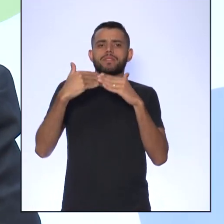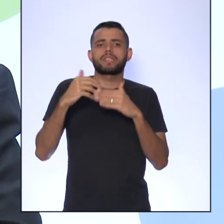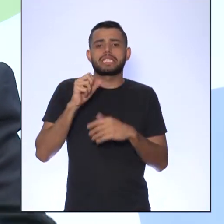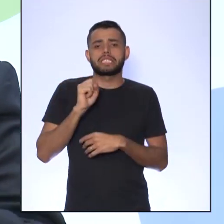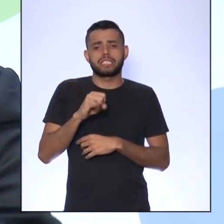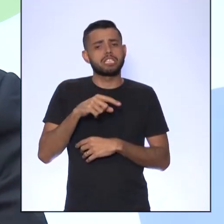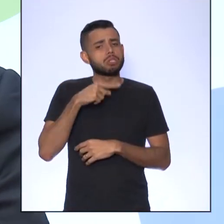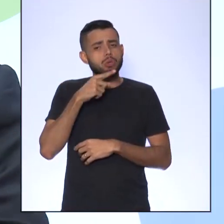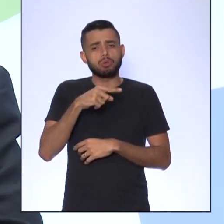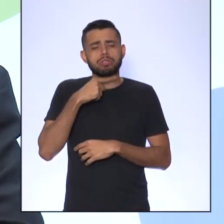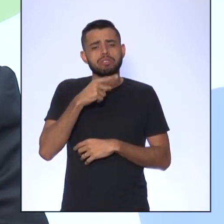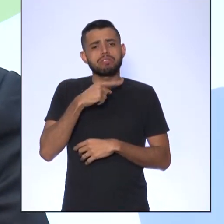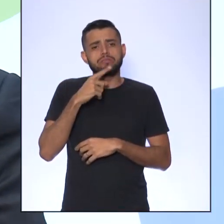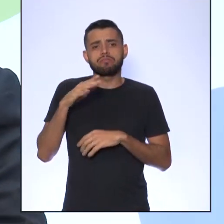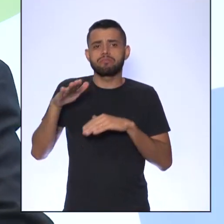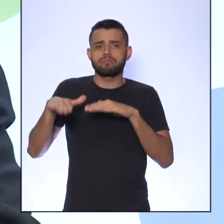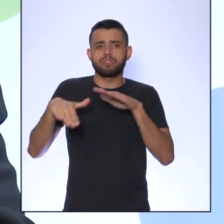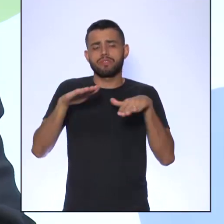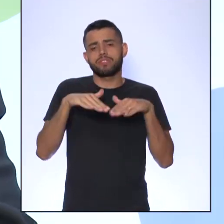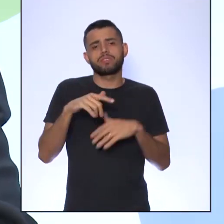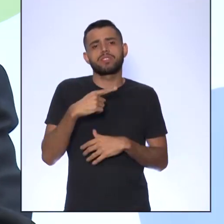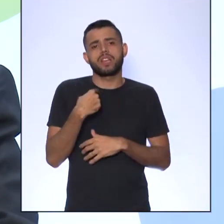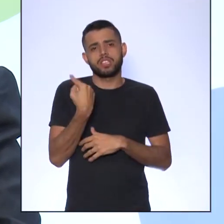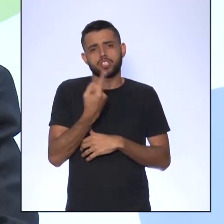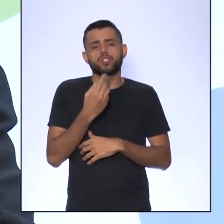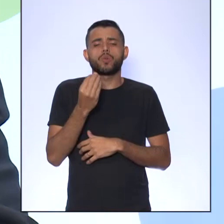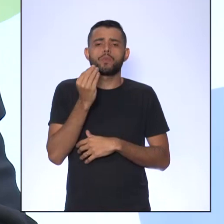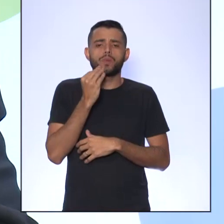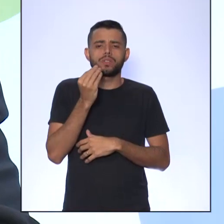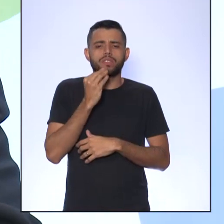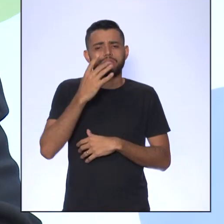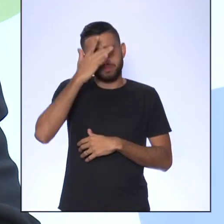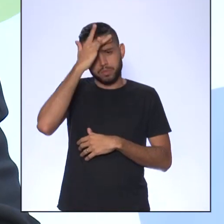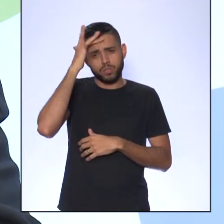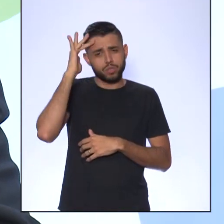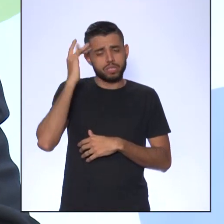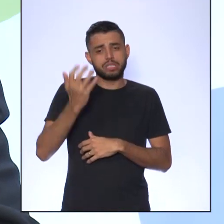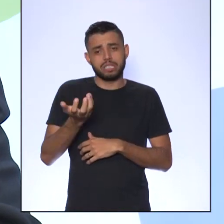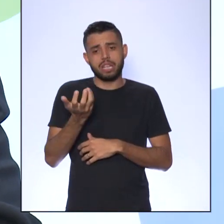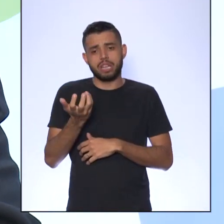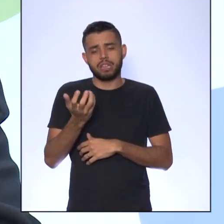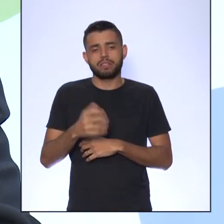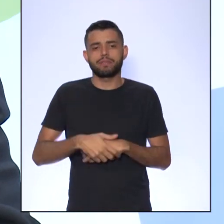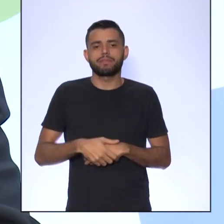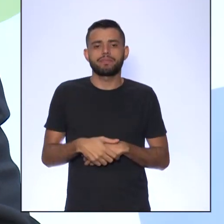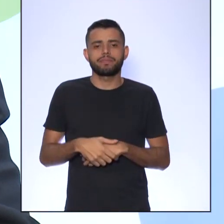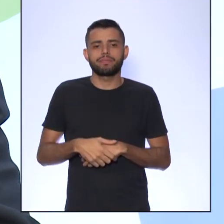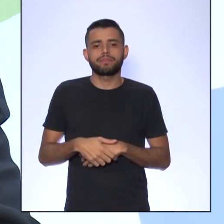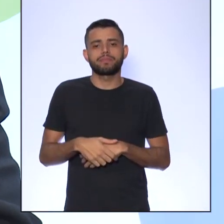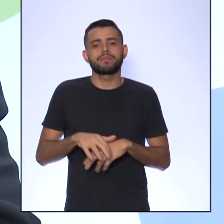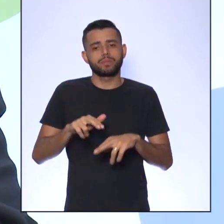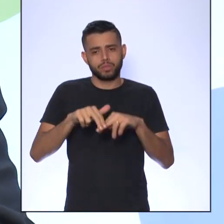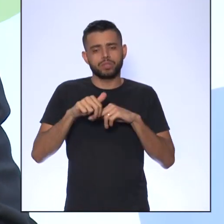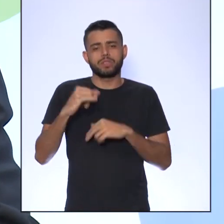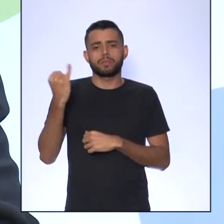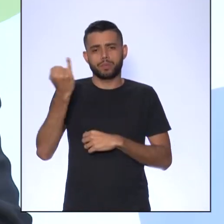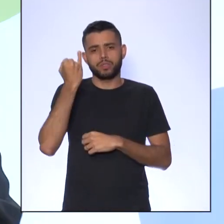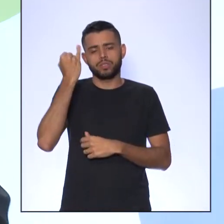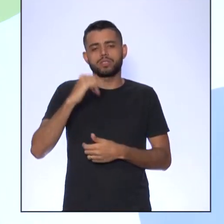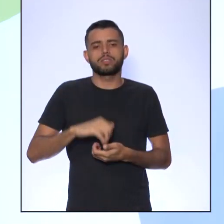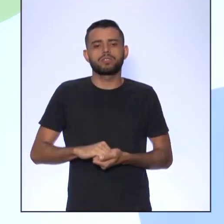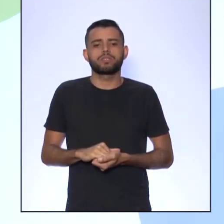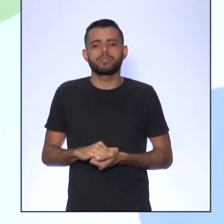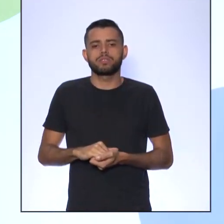não conseguir, quem sabe a gente dá assim uma oportunidade para os que desejarem. Então, é super importante. E já adianta aqui